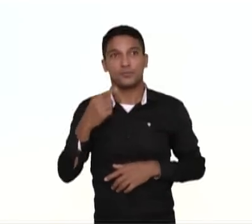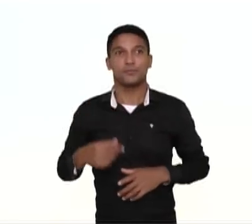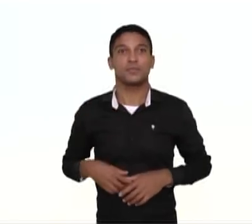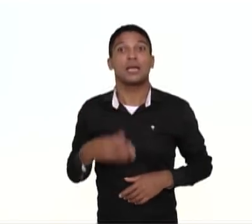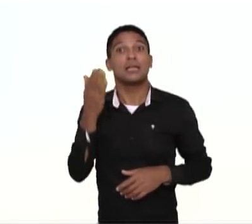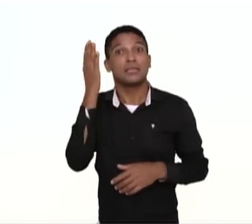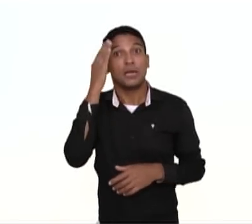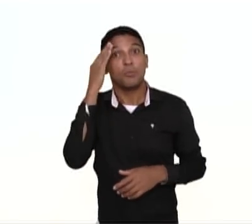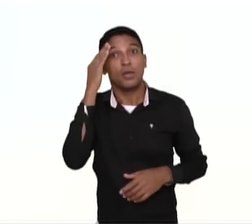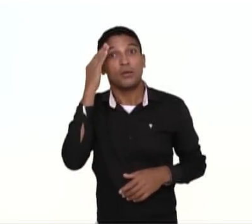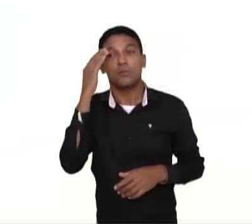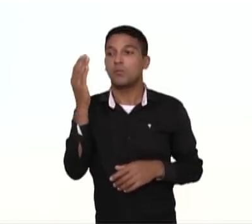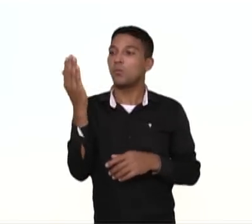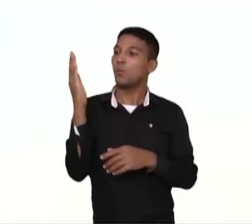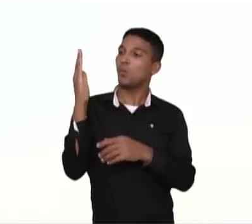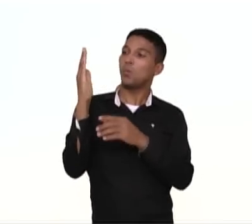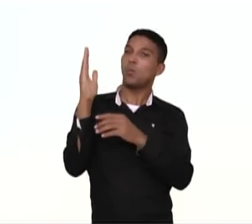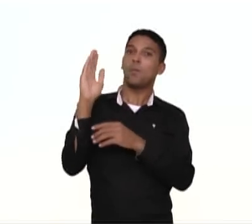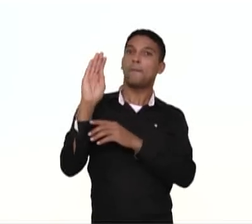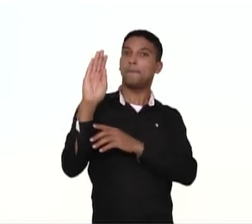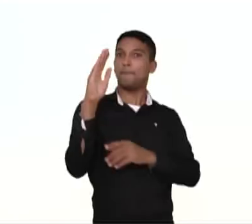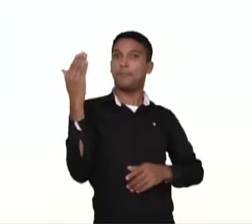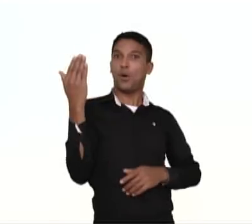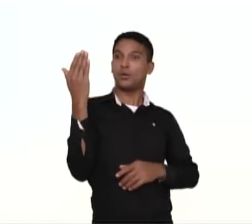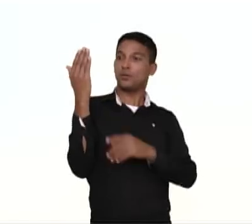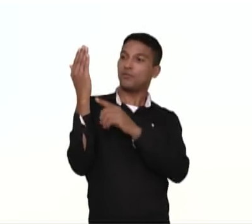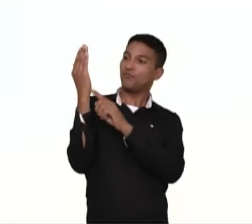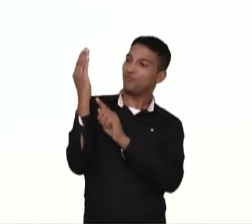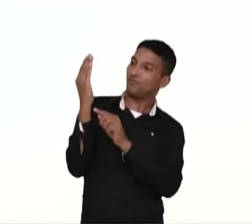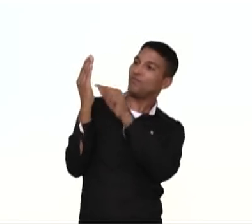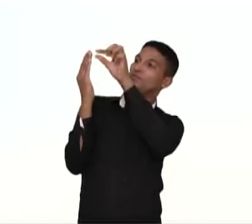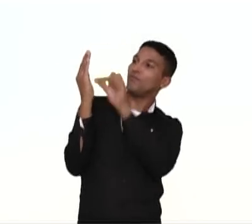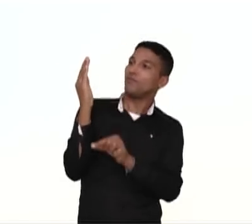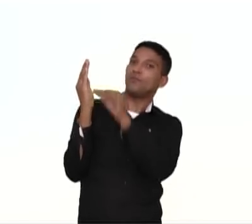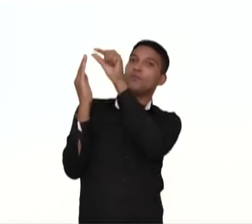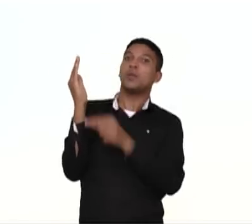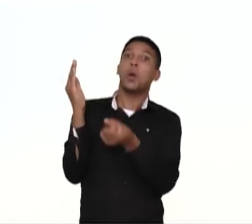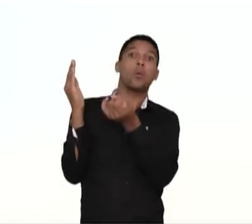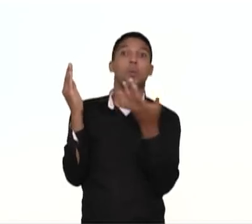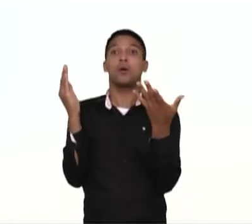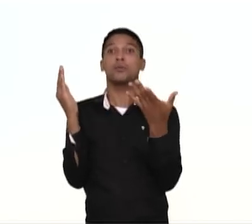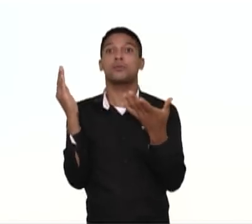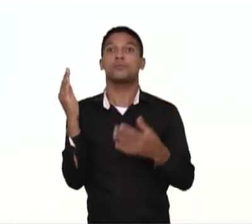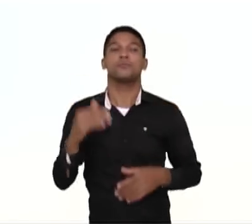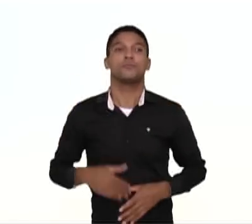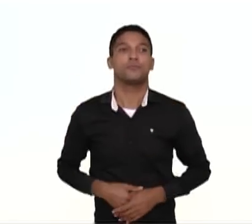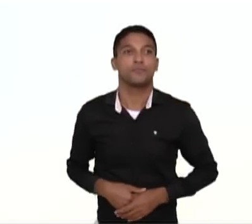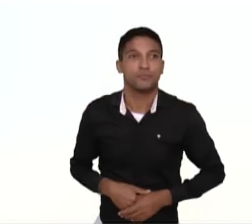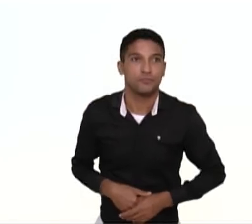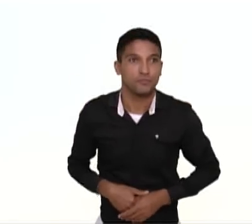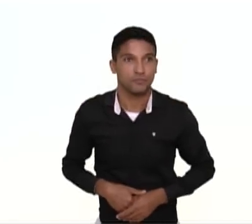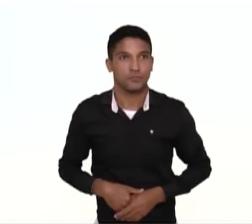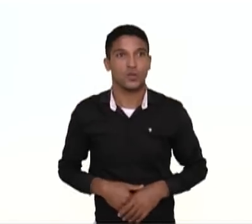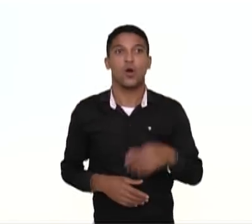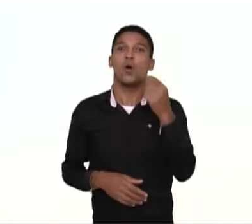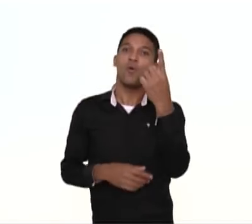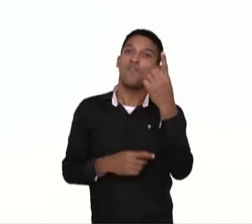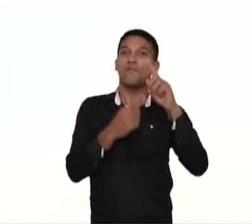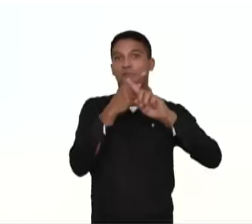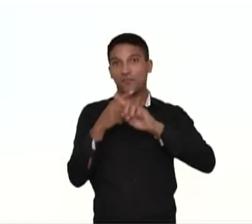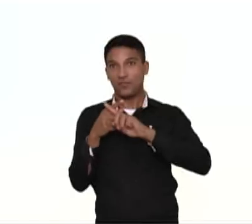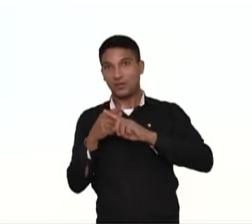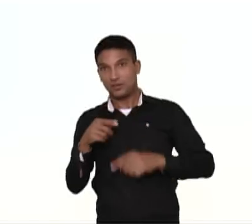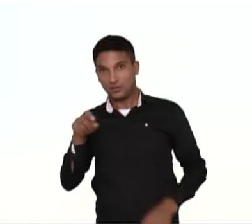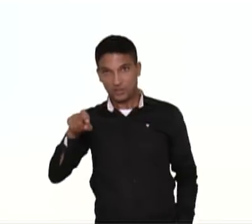utilizando a propriedade fundamental lá da proporção, né? Produto dos extremos igual ao produto dos meios, 1 vezes x eu